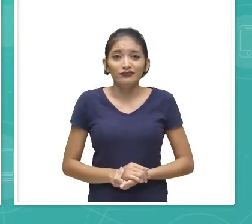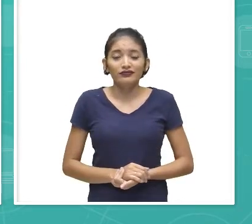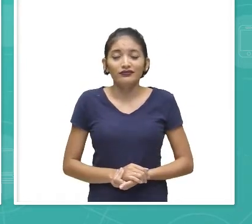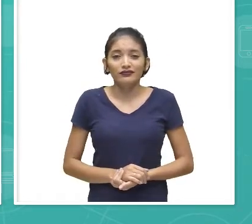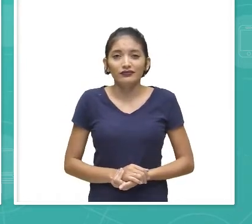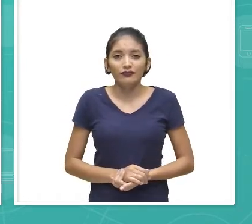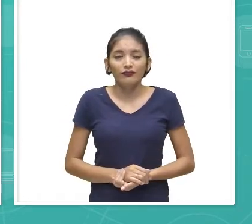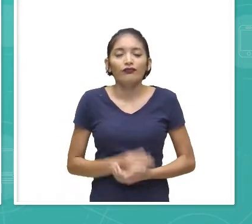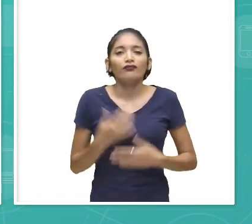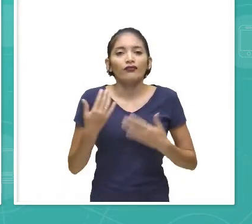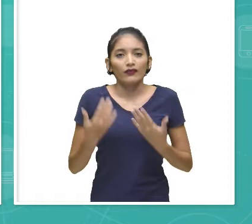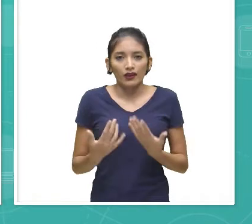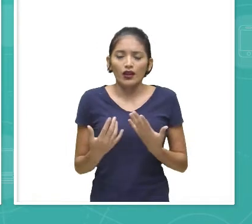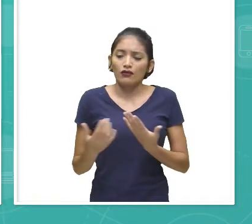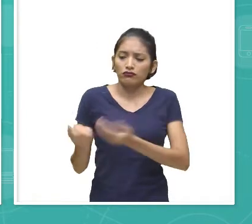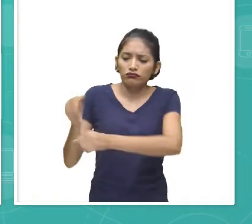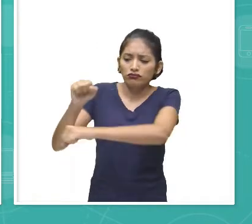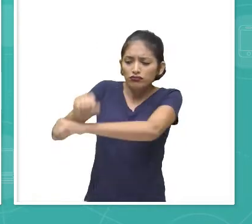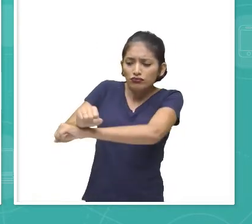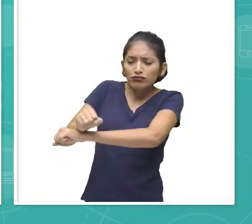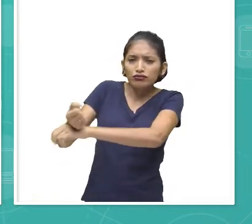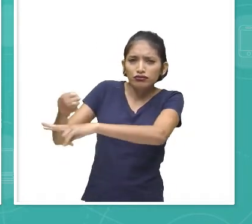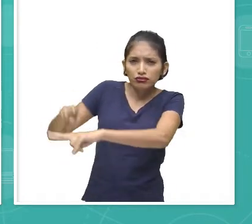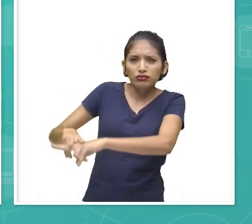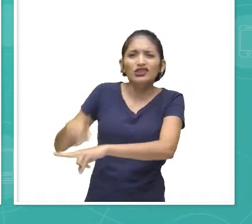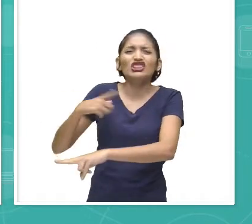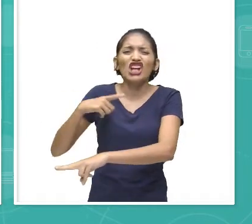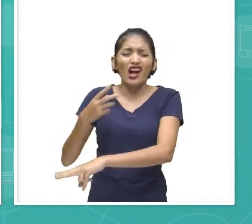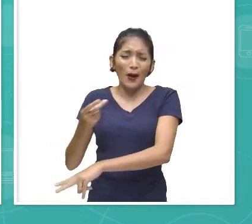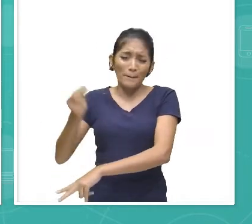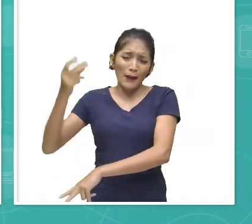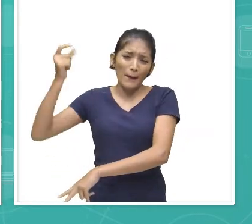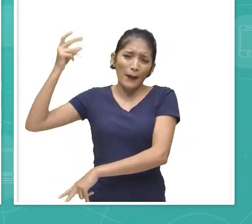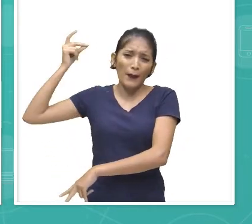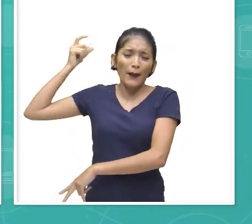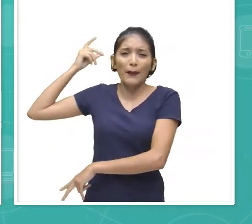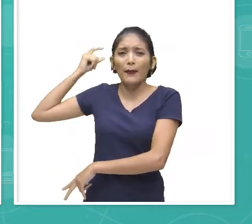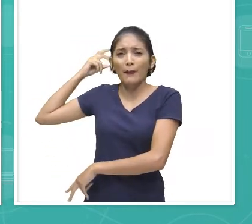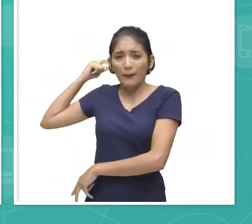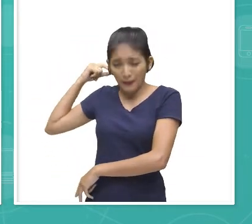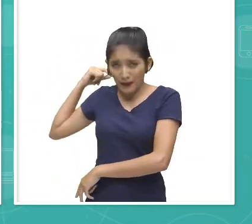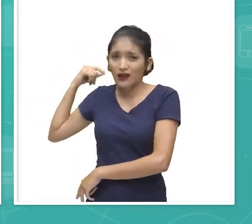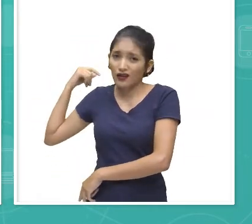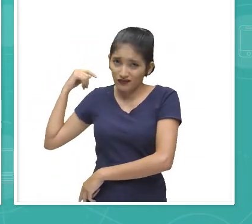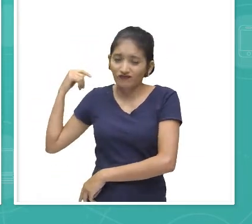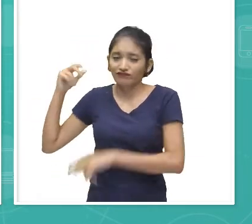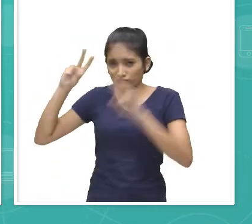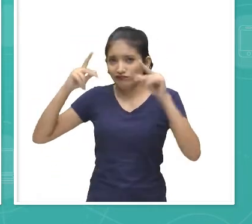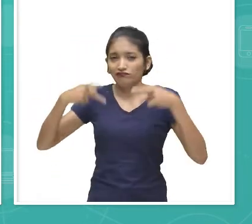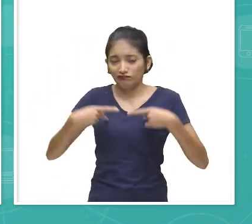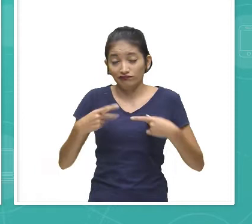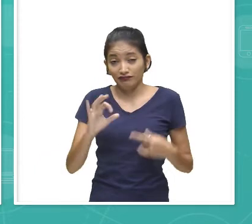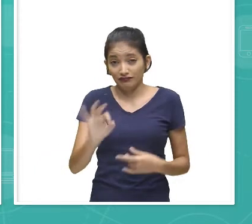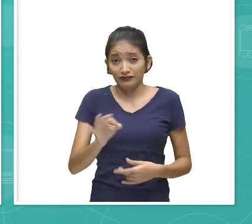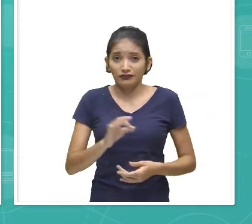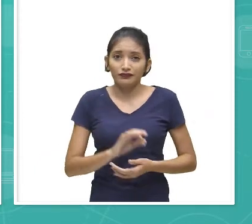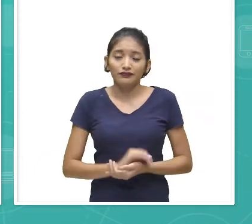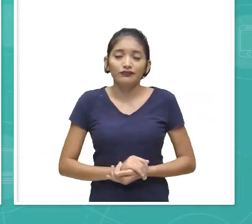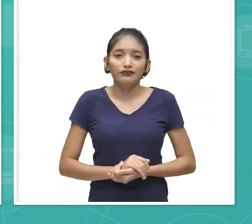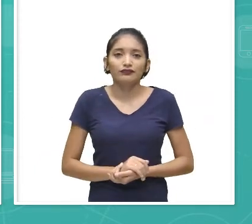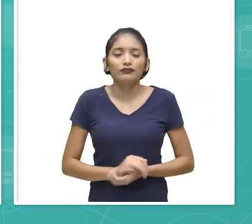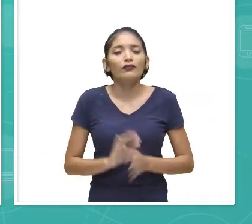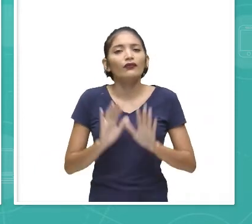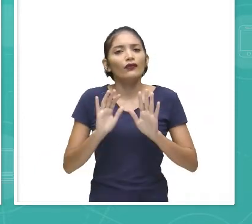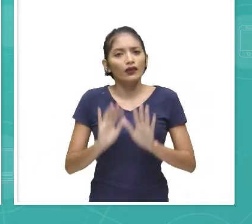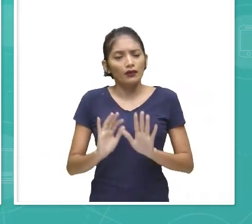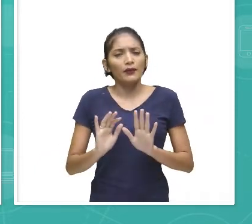Esse sistema de escravidão já existe há muito tempo na história da humanidade, certo? Só